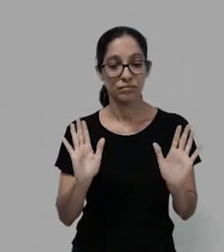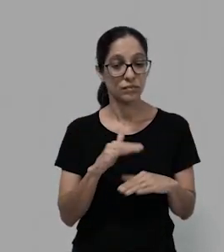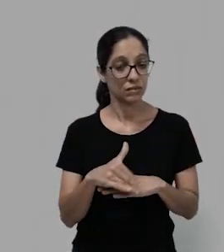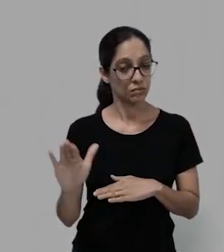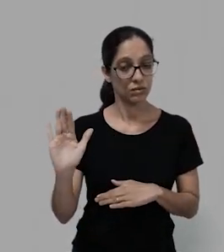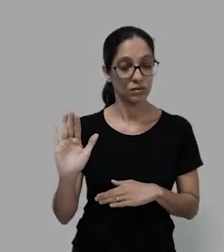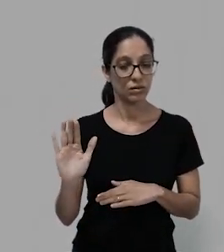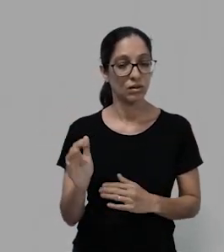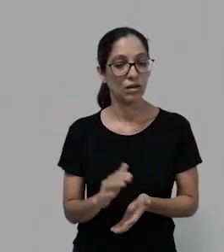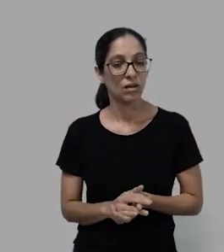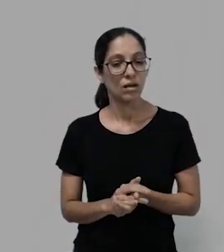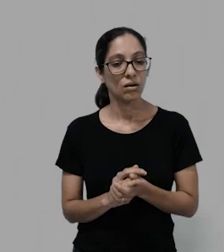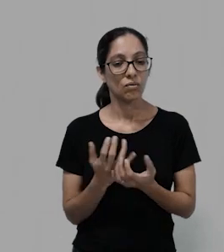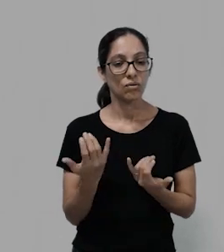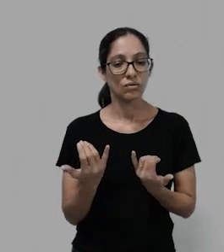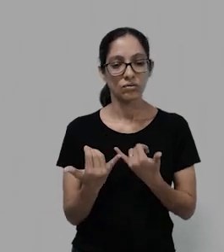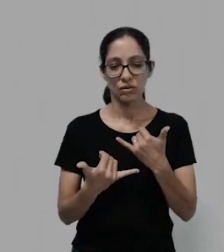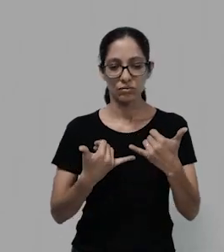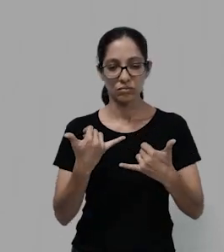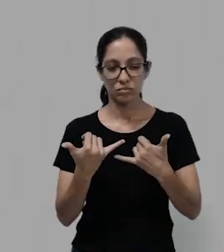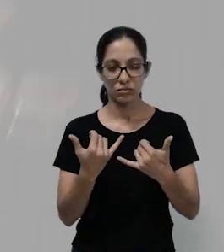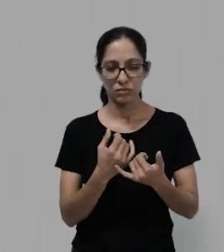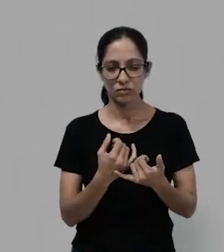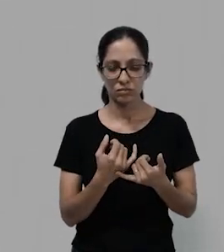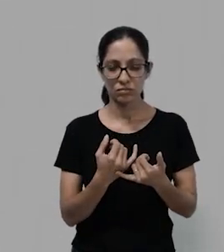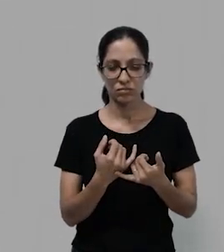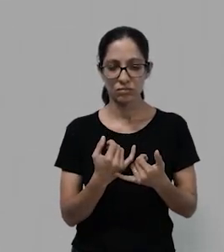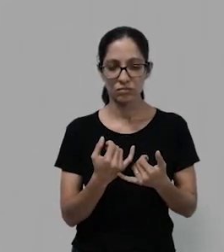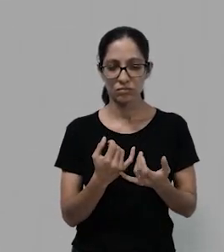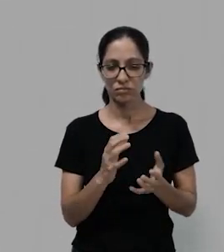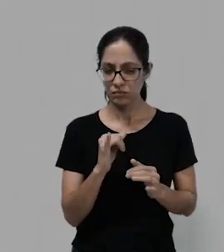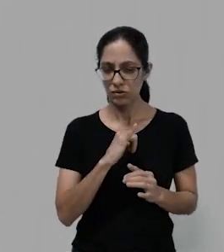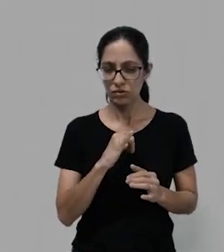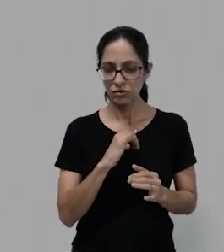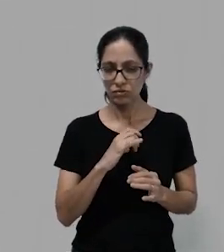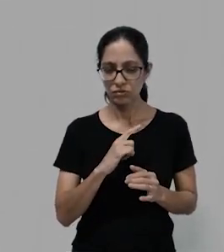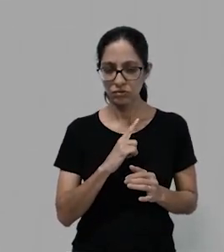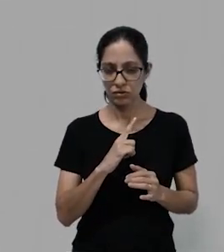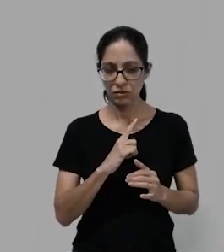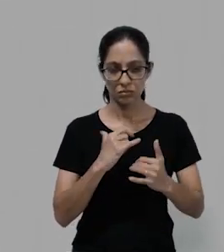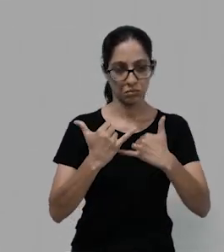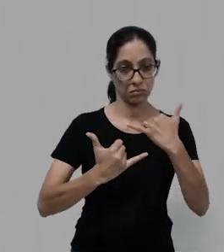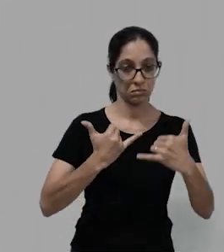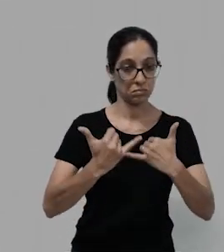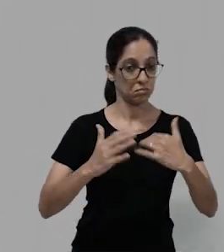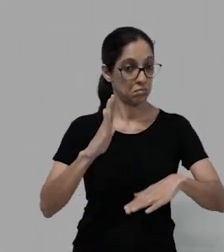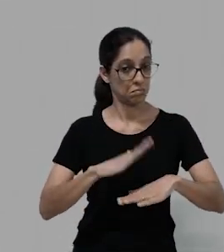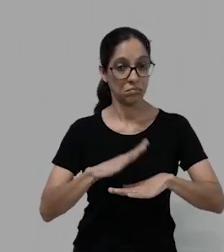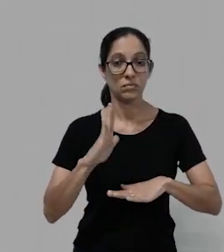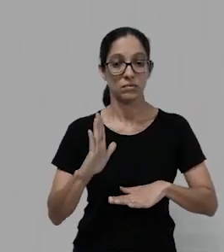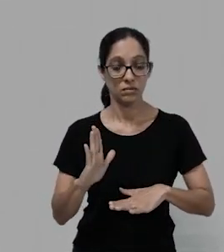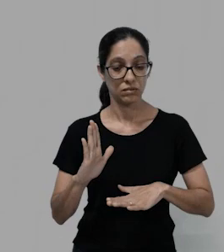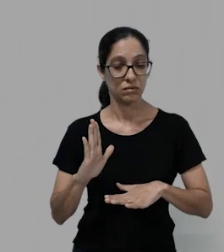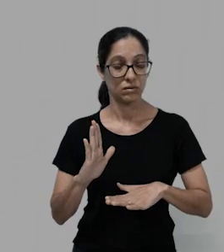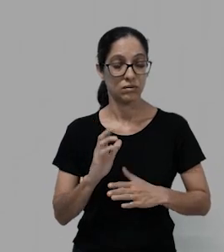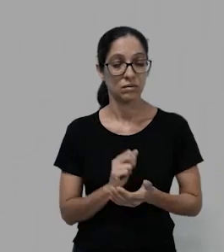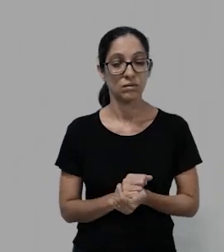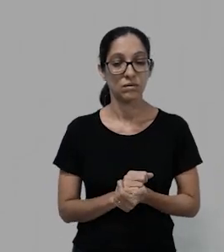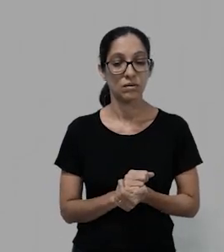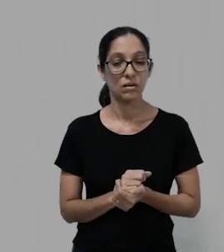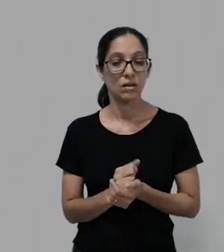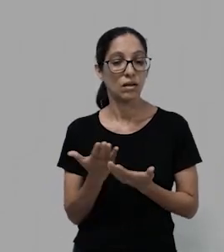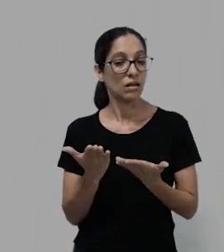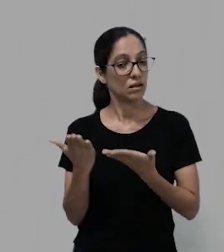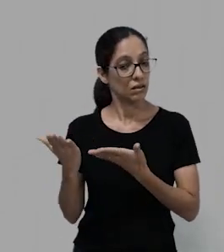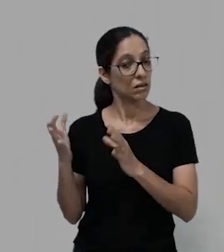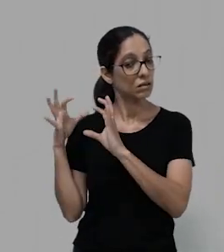de diversão, we had much fun, nós tivemos muita diversão, ou nós nos divertimos muito,